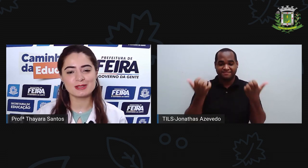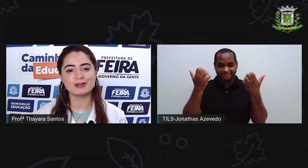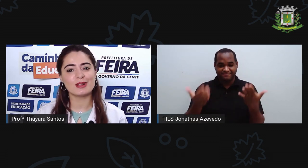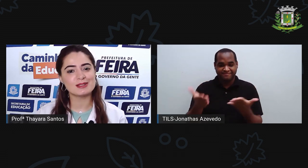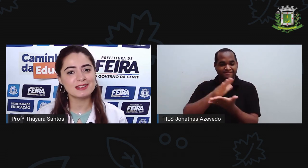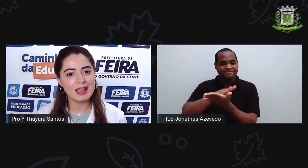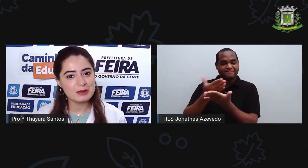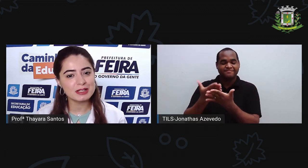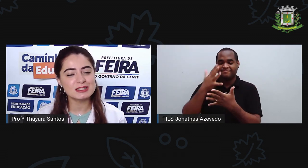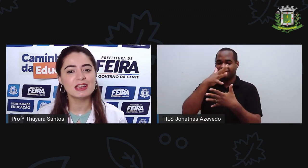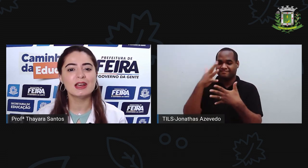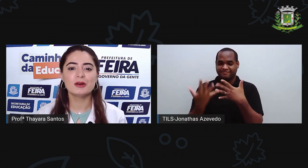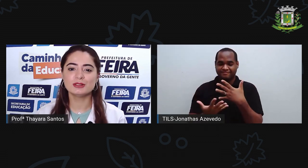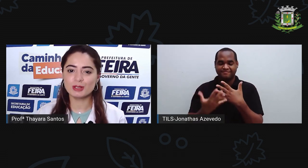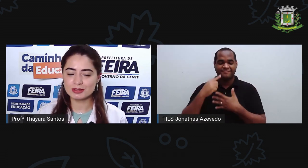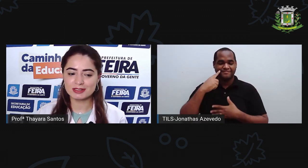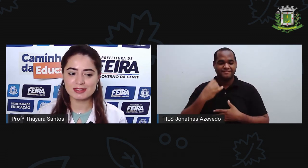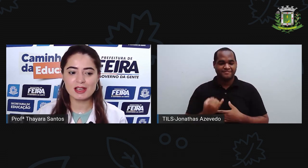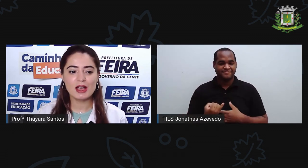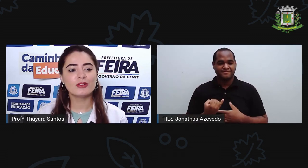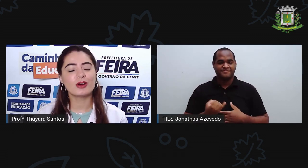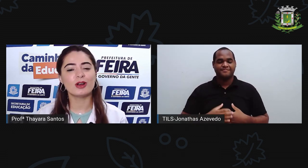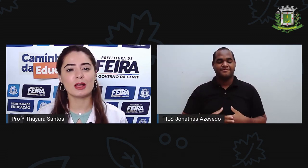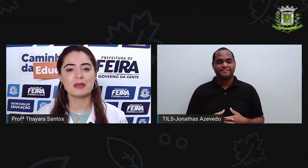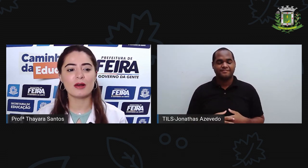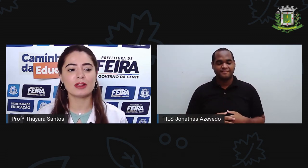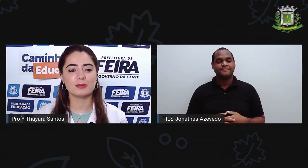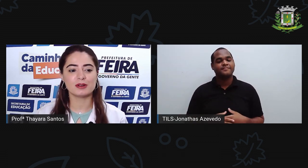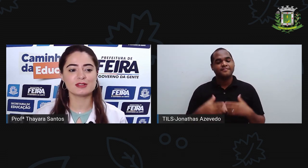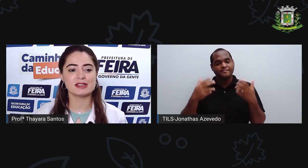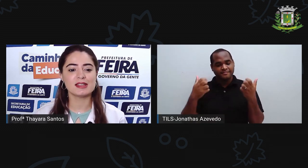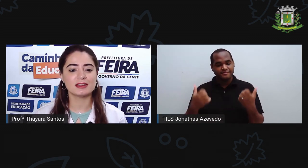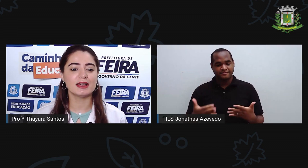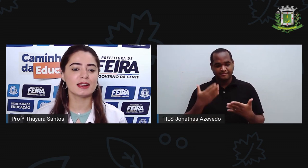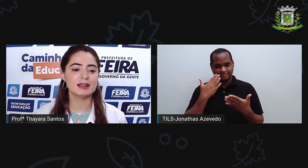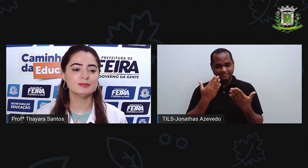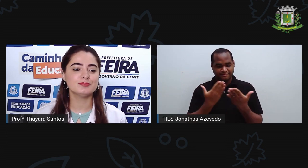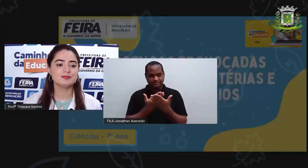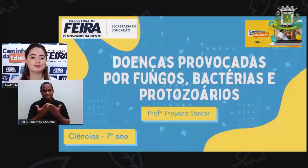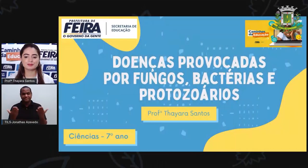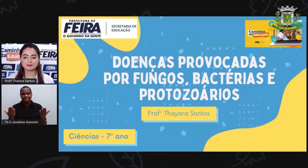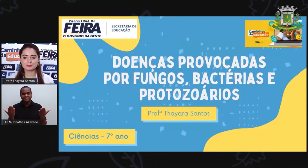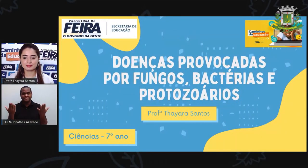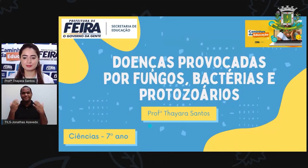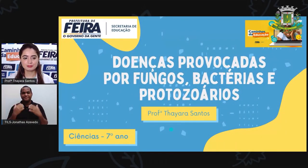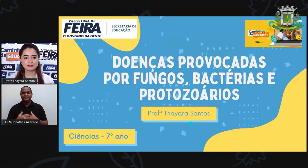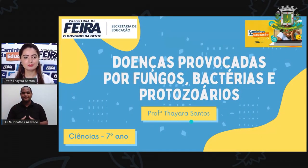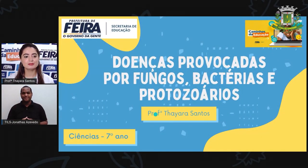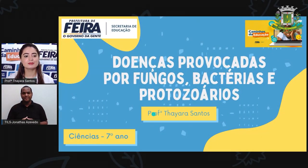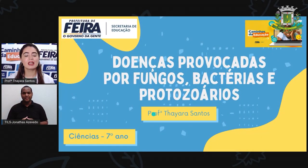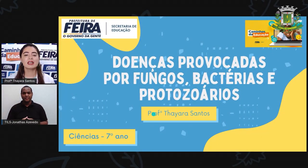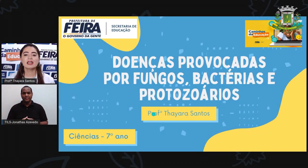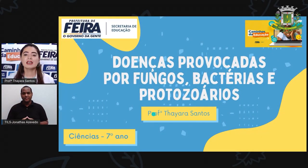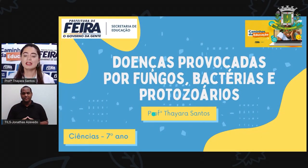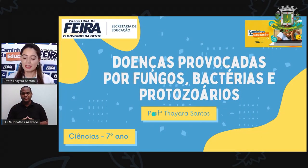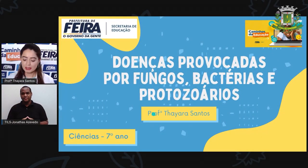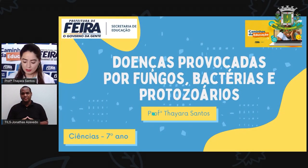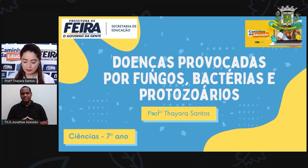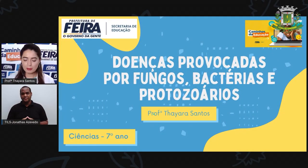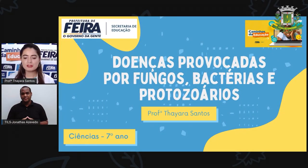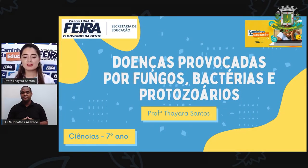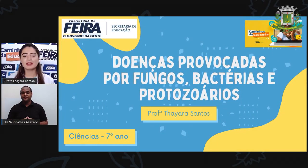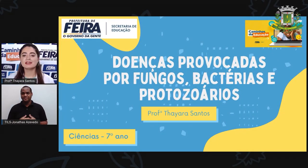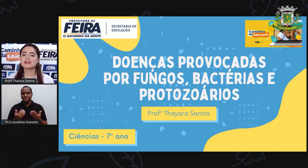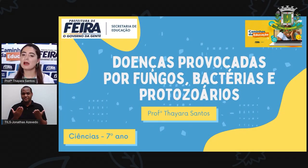participação do nosso intérprete, o Jônatas. Vou colocar a minha aula aqui para vocês na tela e